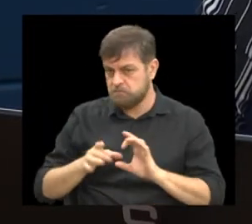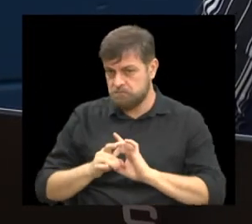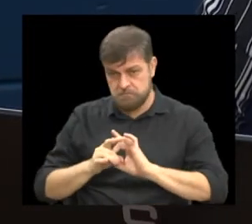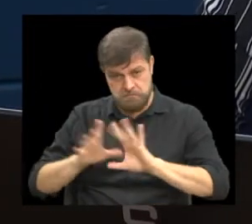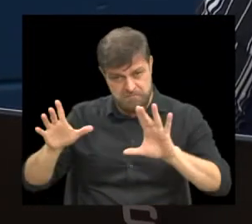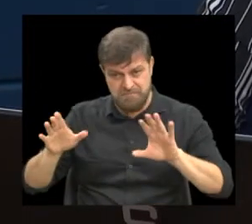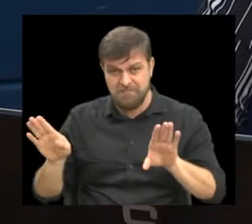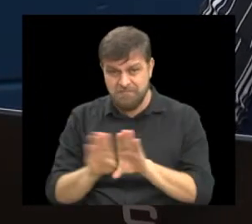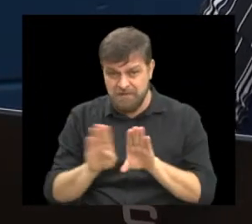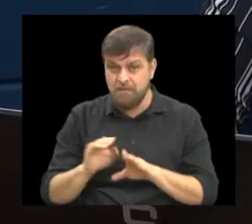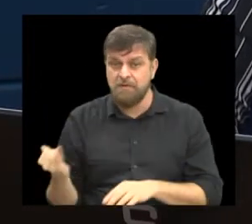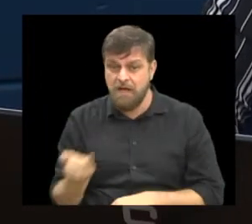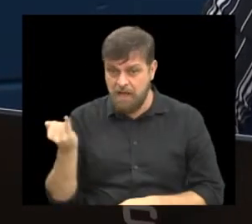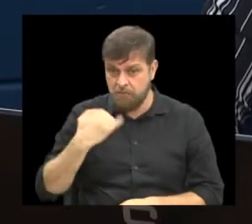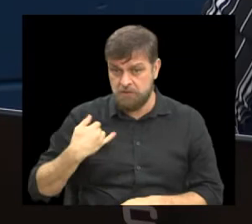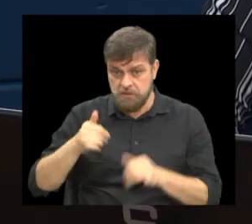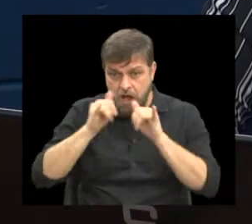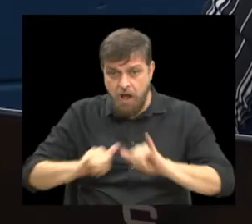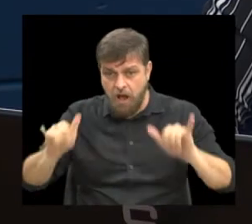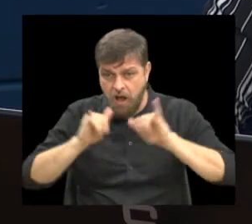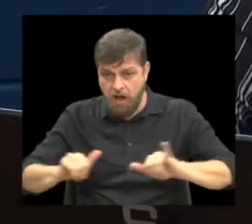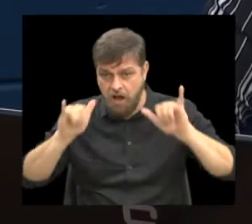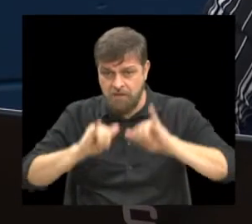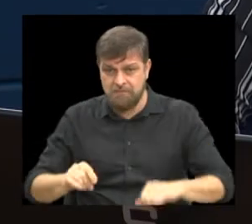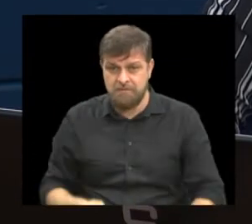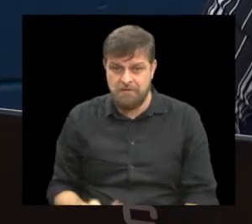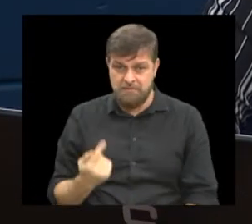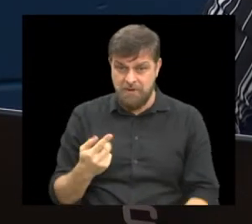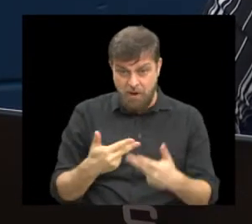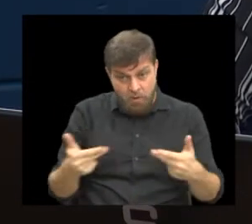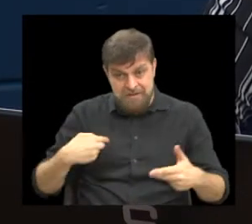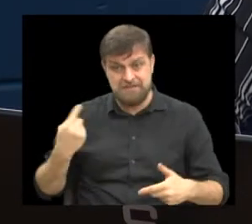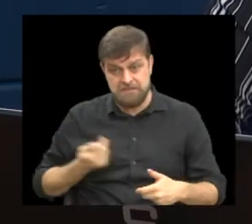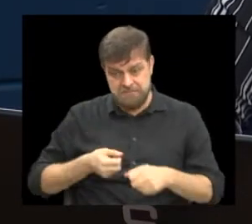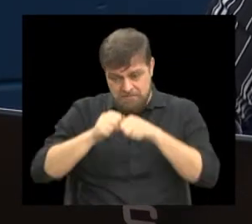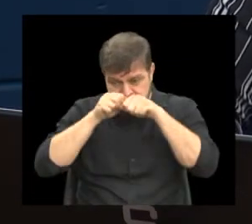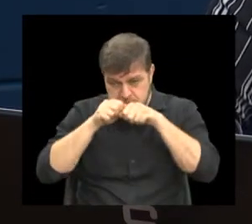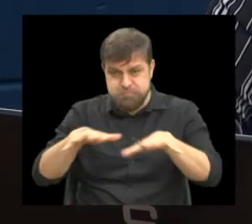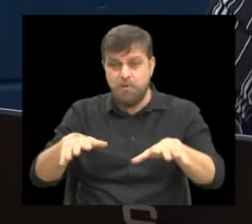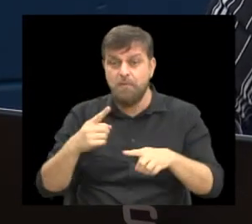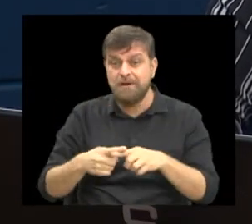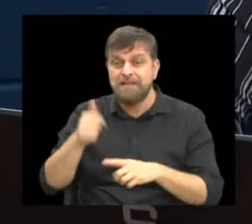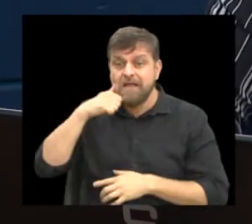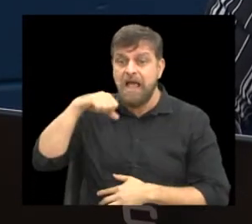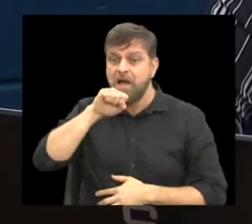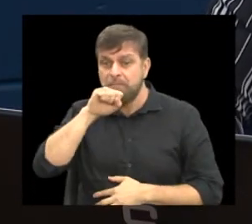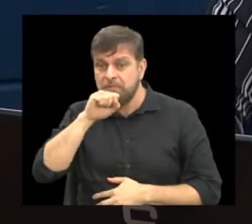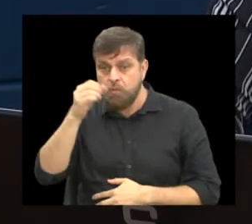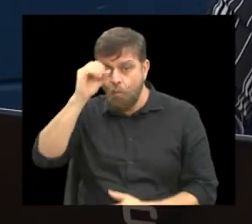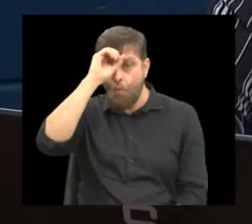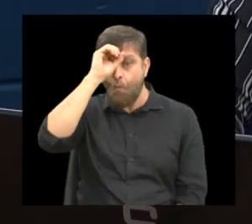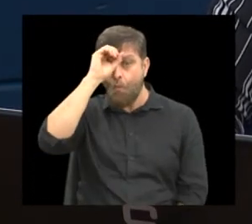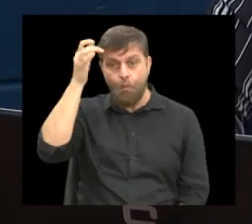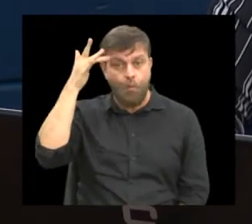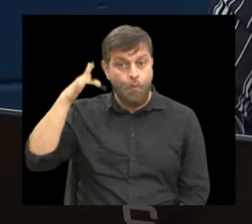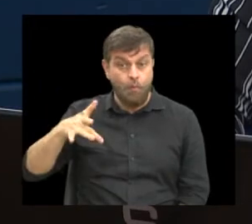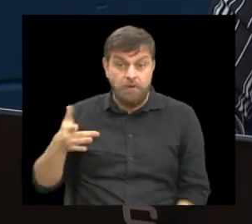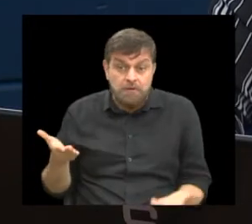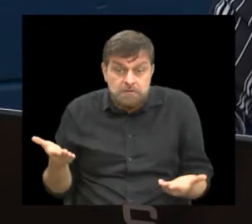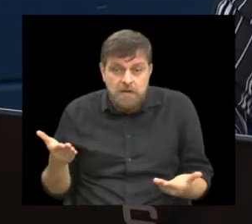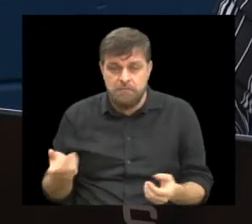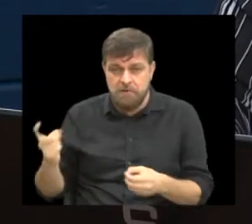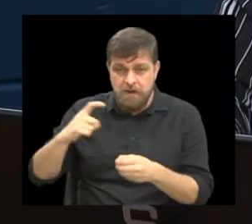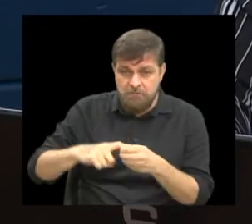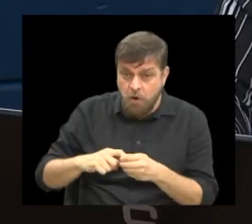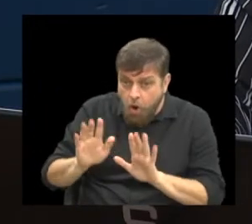eu acho importante para a divulgação, é uma coisa que a gente tem que estar divulgando, porque muitas mães, nesse sentido, não sabem. Mas volto a